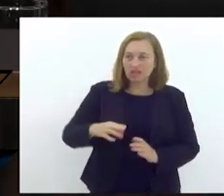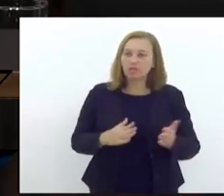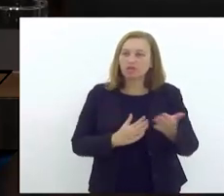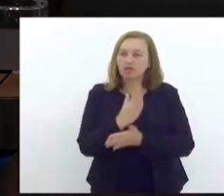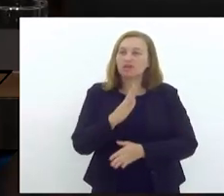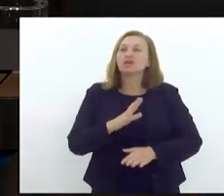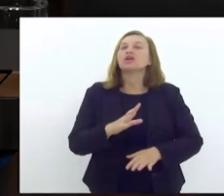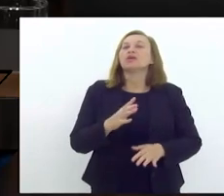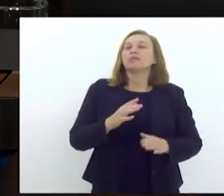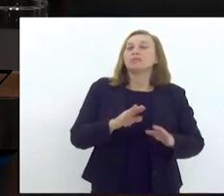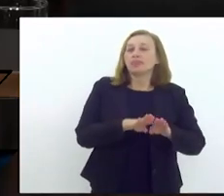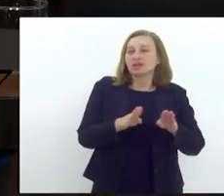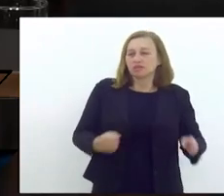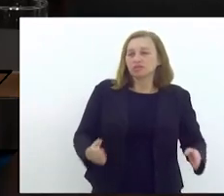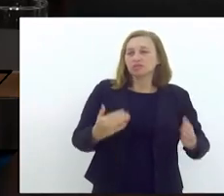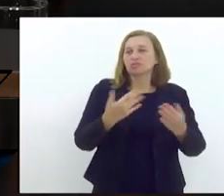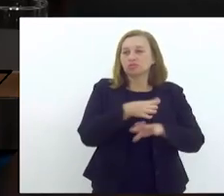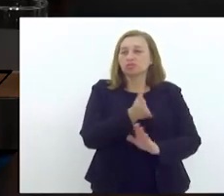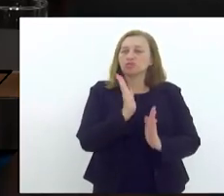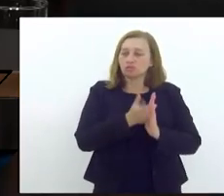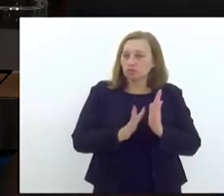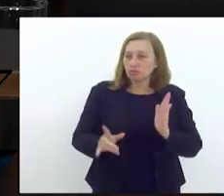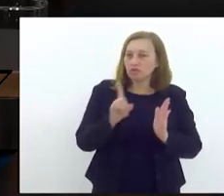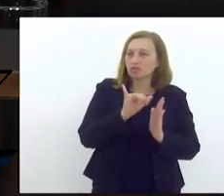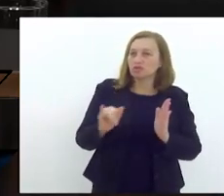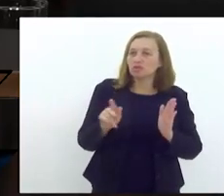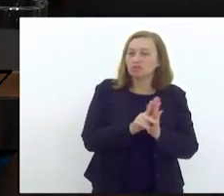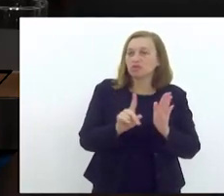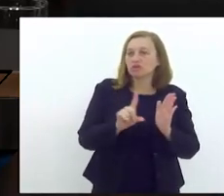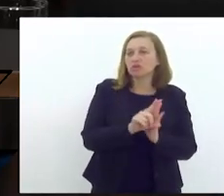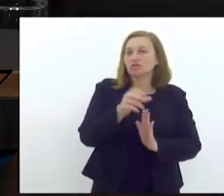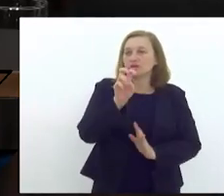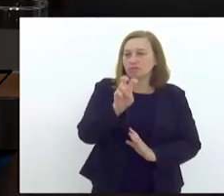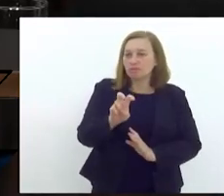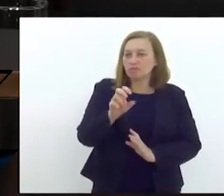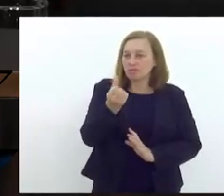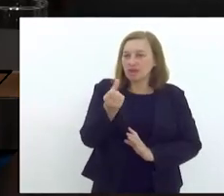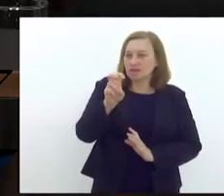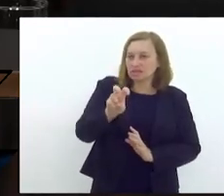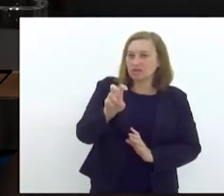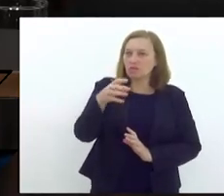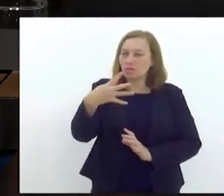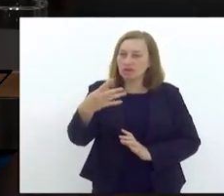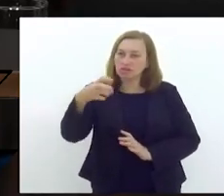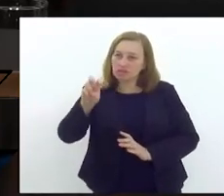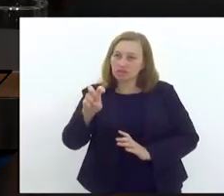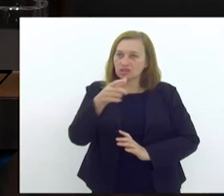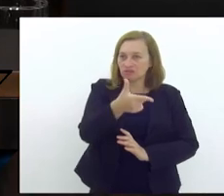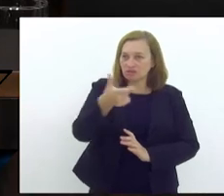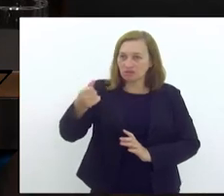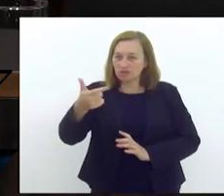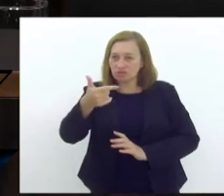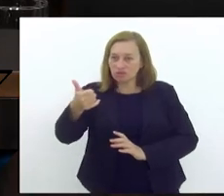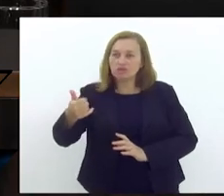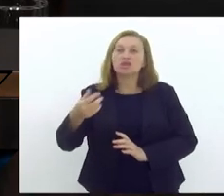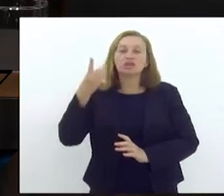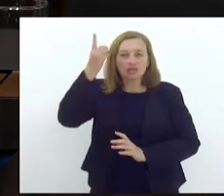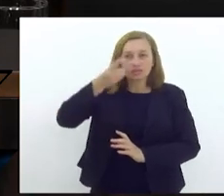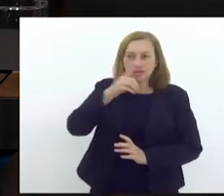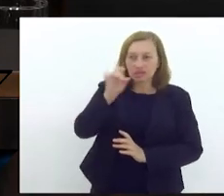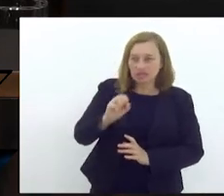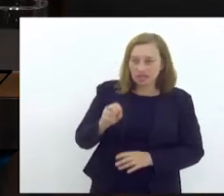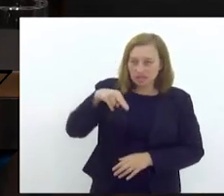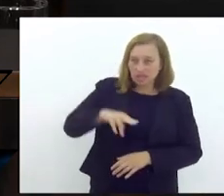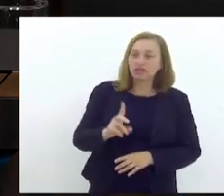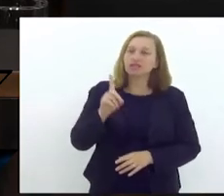aprovado a sobremesa é requerimento de inclusão do dia do projeto 6542 de 22 da deputada azedão senhores que a própria irmã deles como